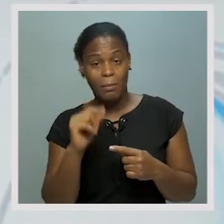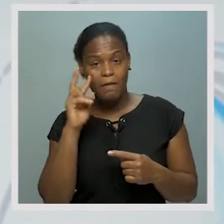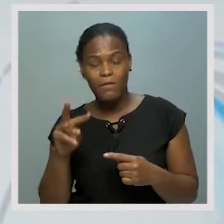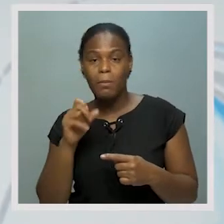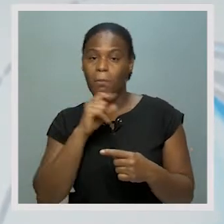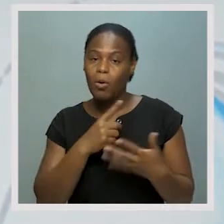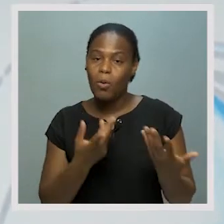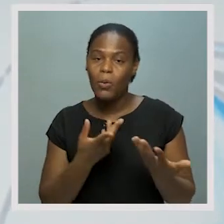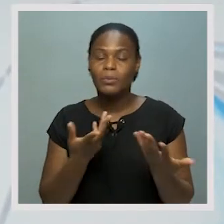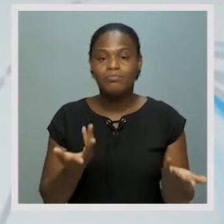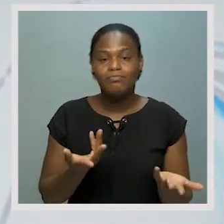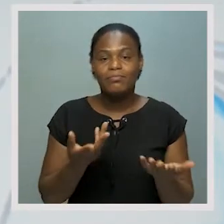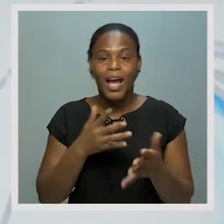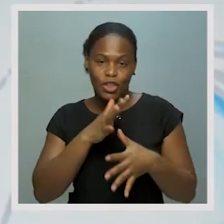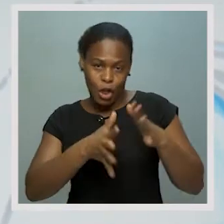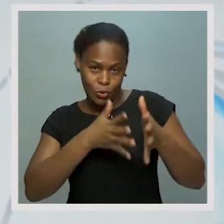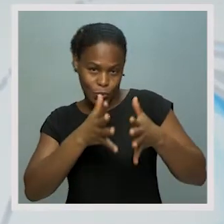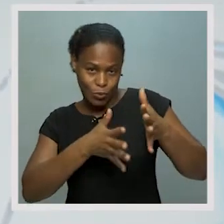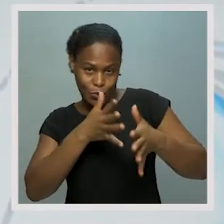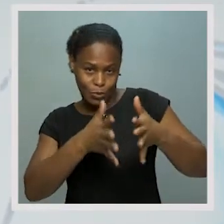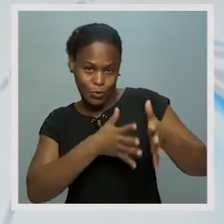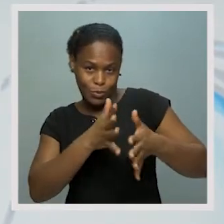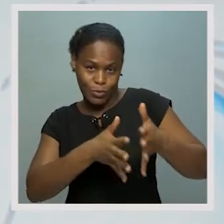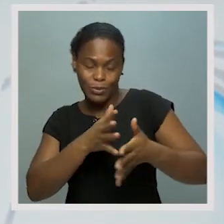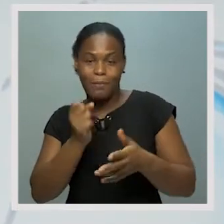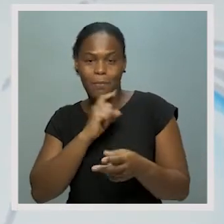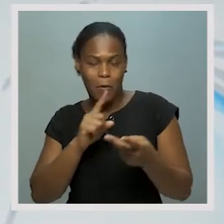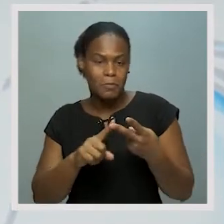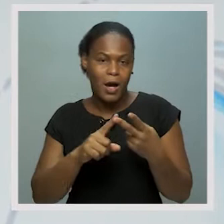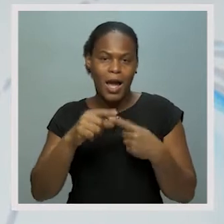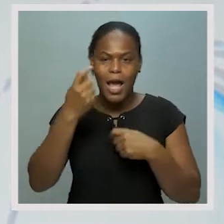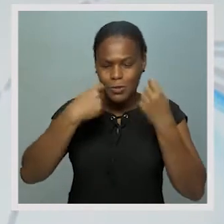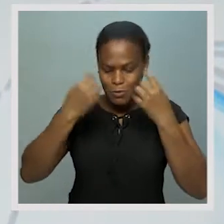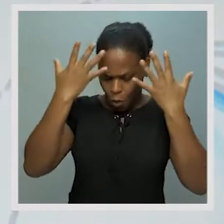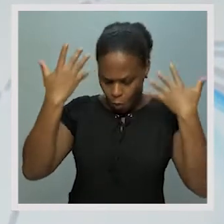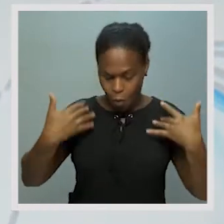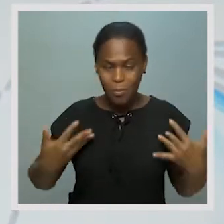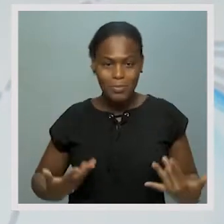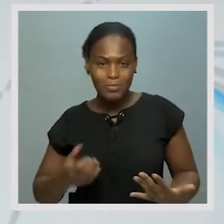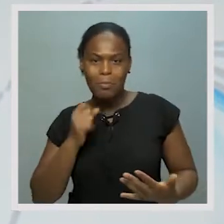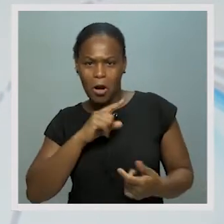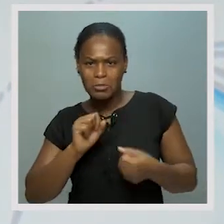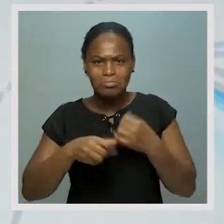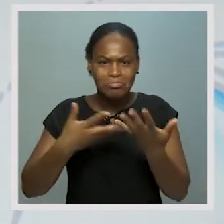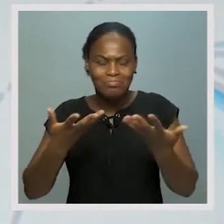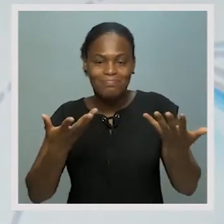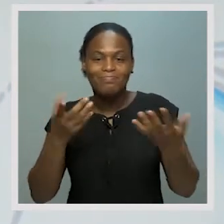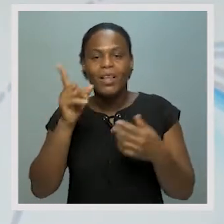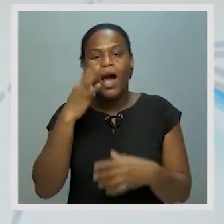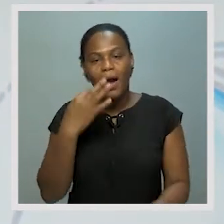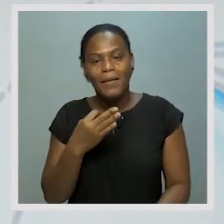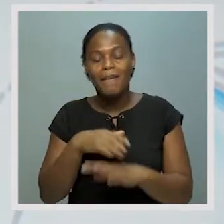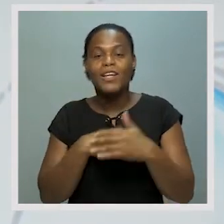podia utilizar os gestos, ele podia utilizar expressões corporais e